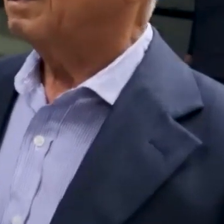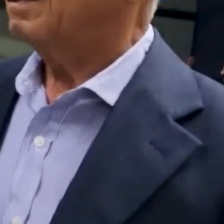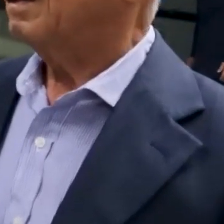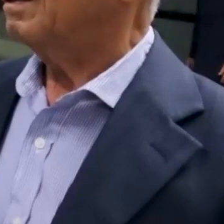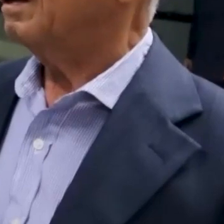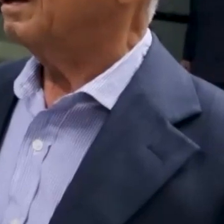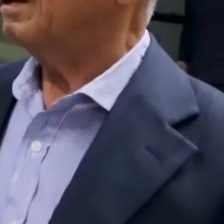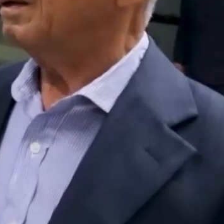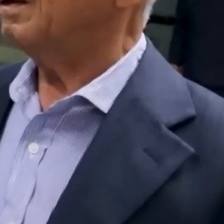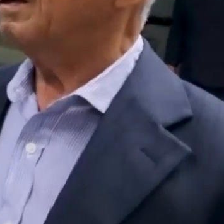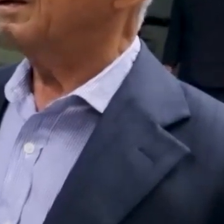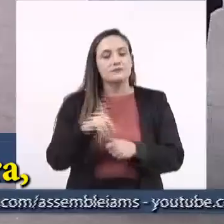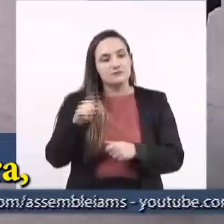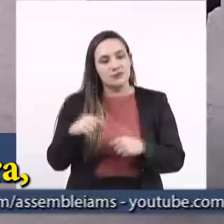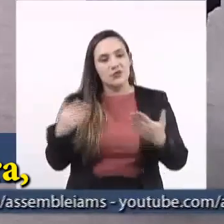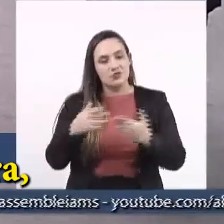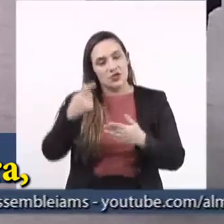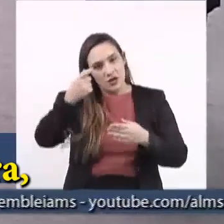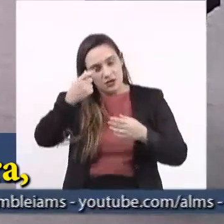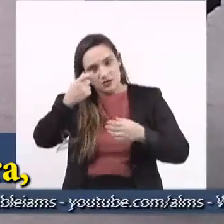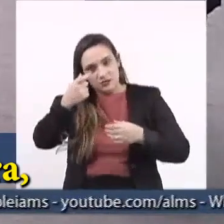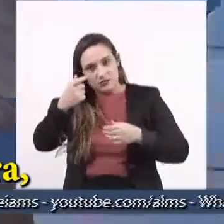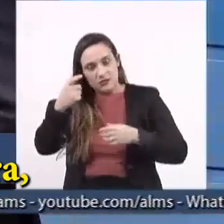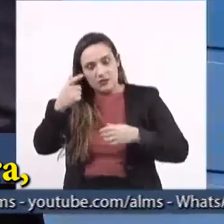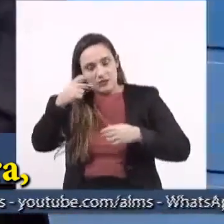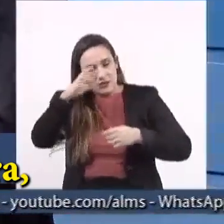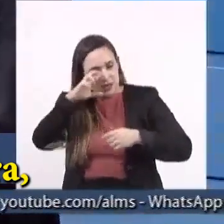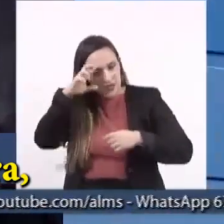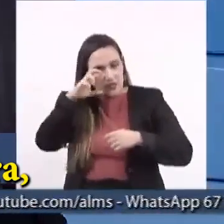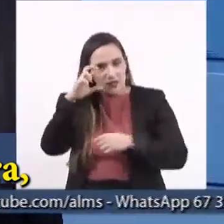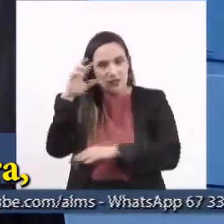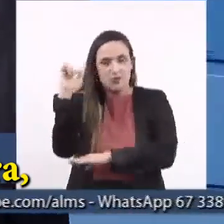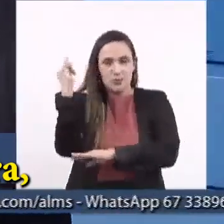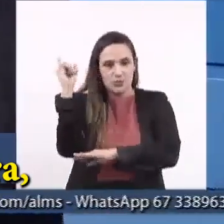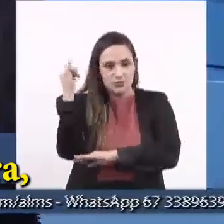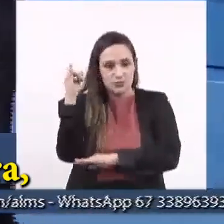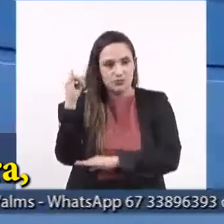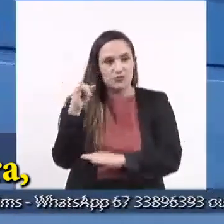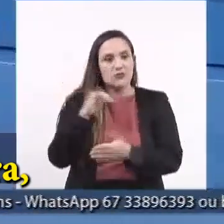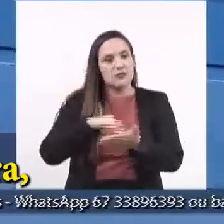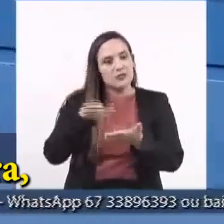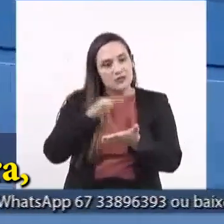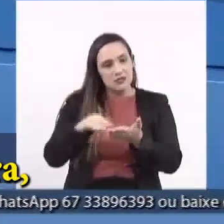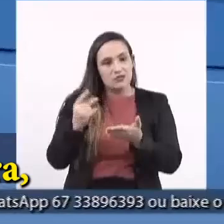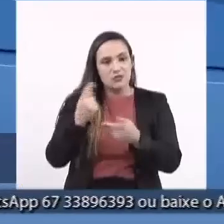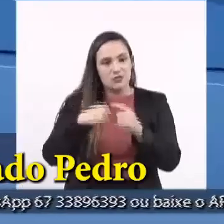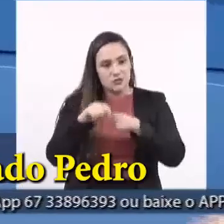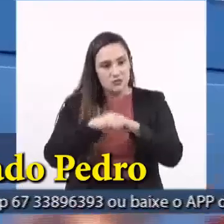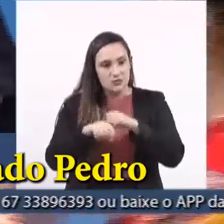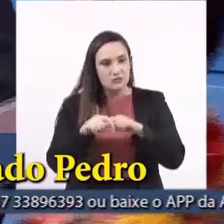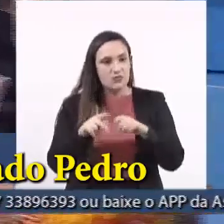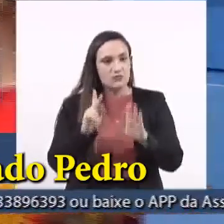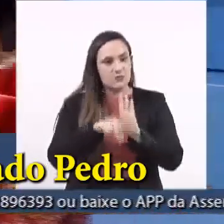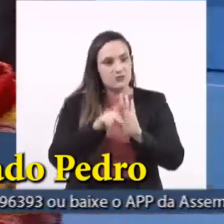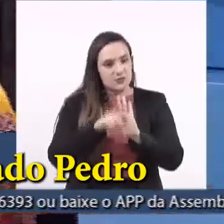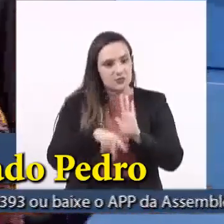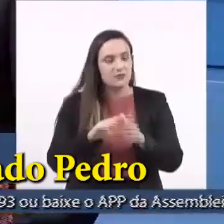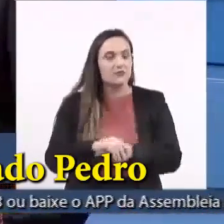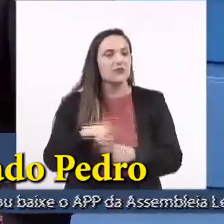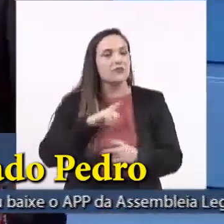pela pelas homenagem diretores da associação Nippo brasileira agraciados com a comenta por um Jorge